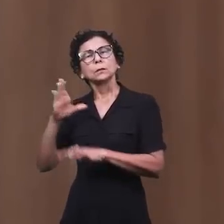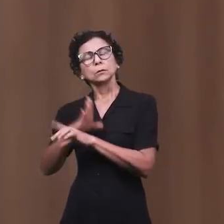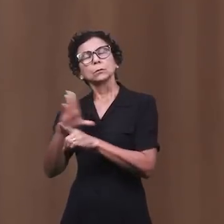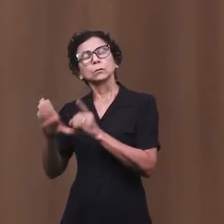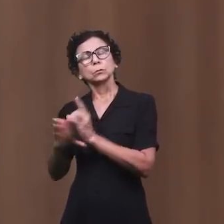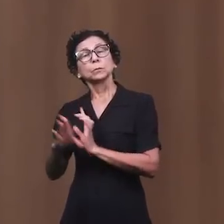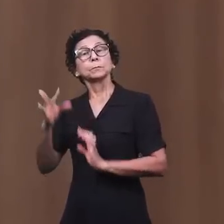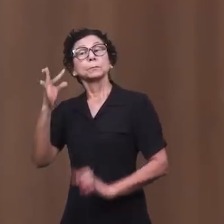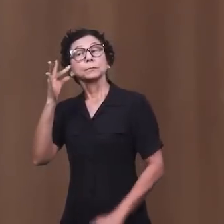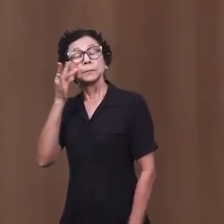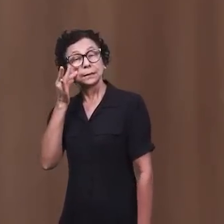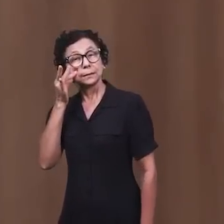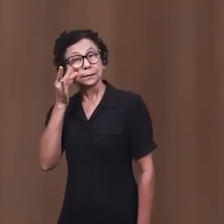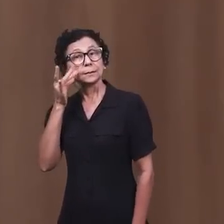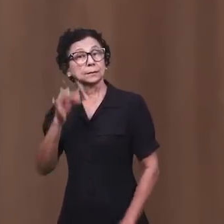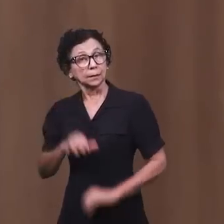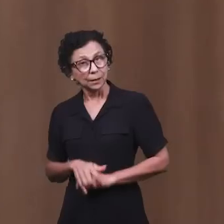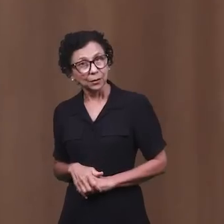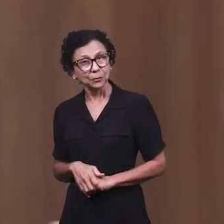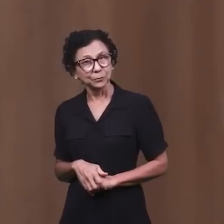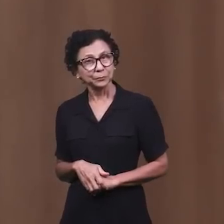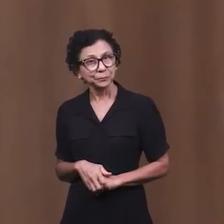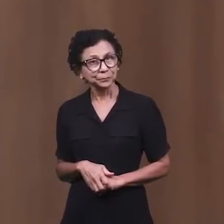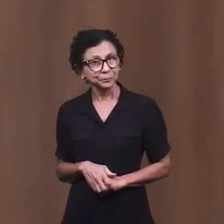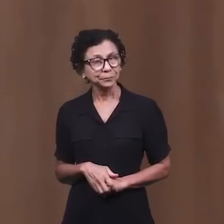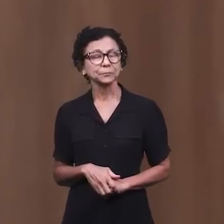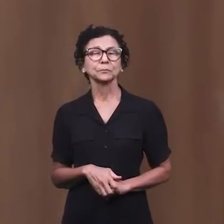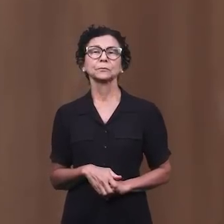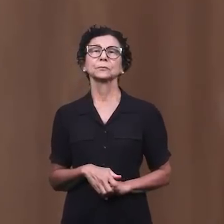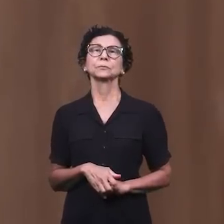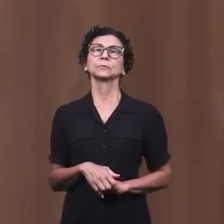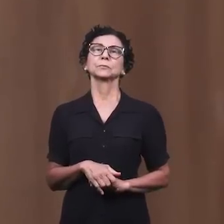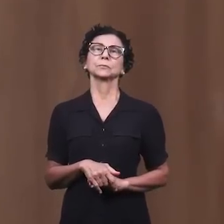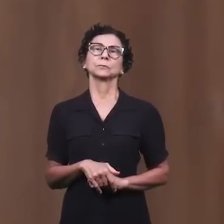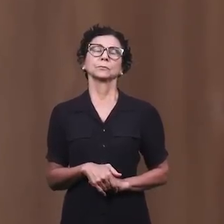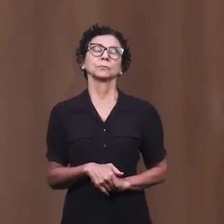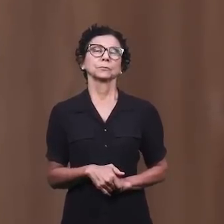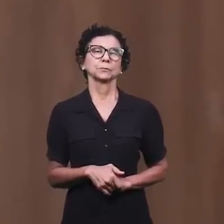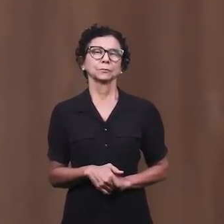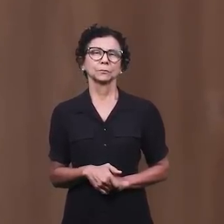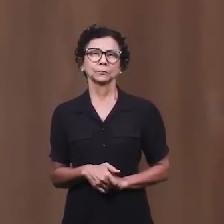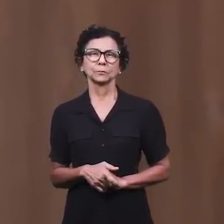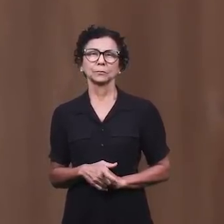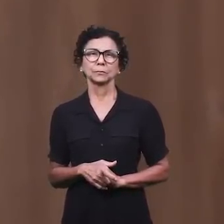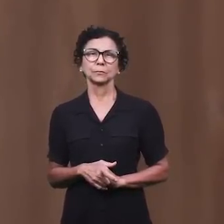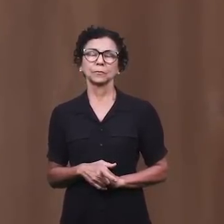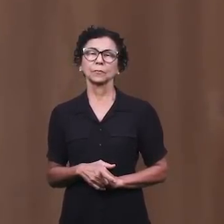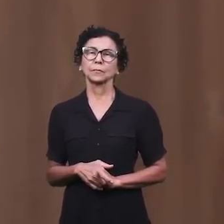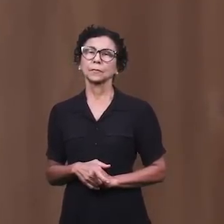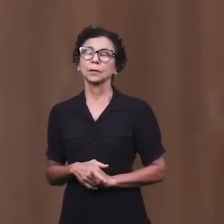culto presencial, é aquilo que o Senhor disse para Abraão quando ele saiu lá da terra. Olha, você